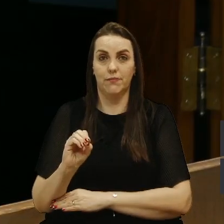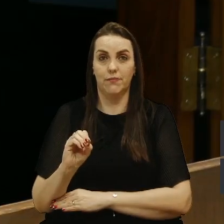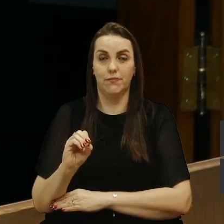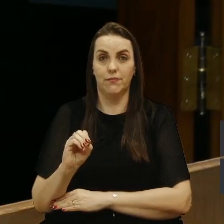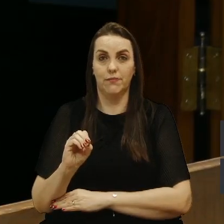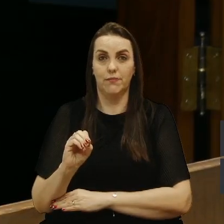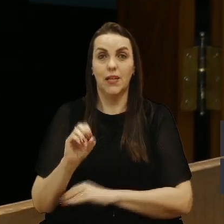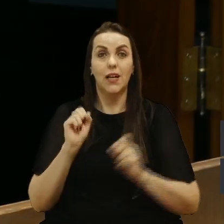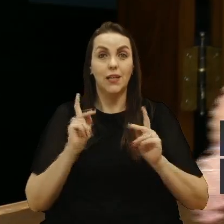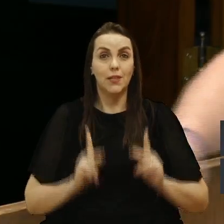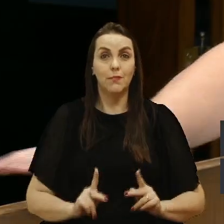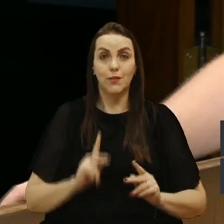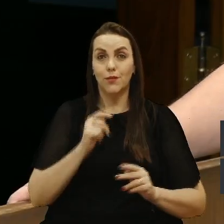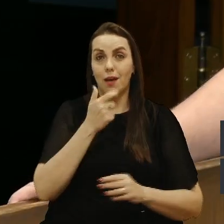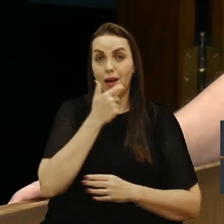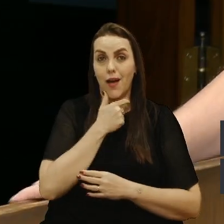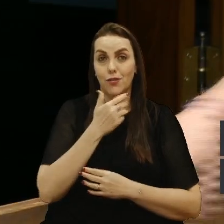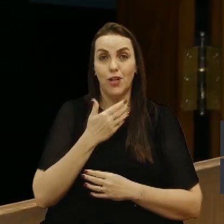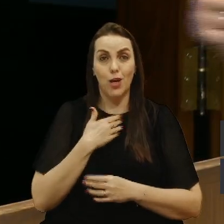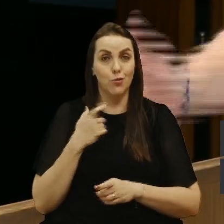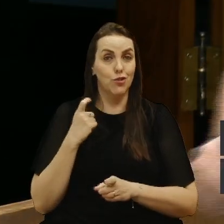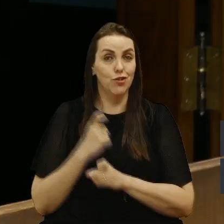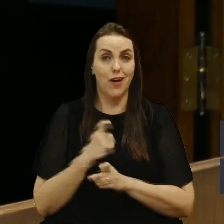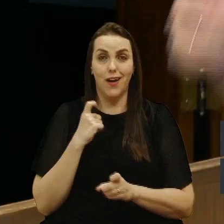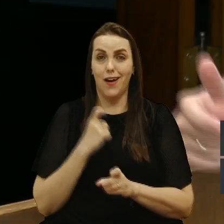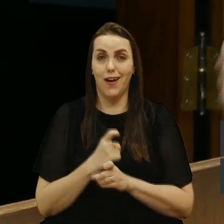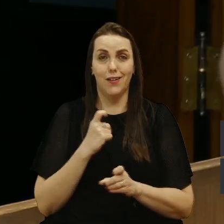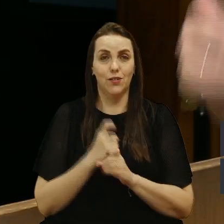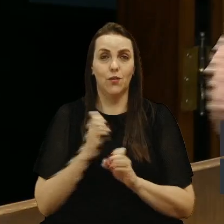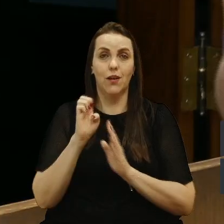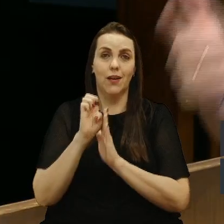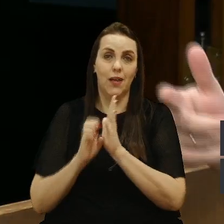As pessoas acham que eu sou um pé no saco, fico apresentando emenda.